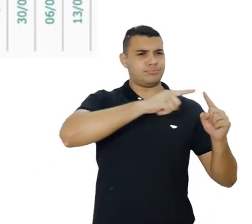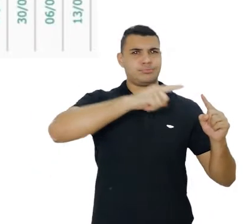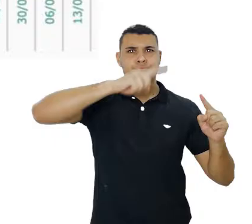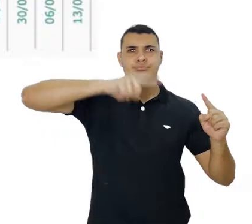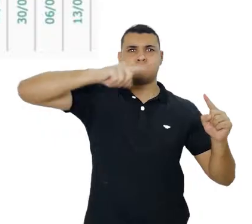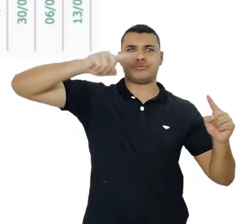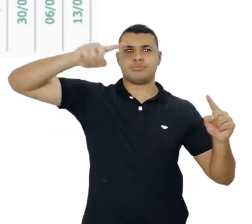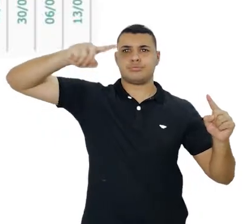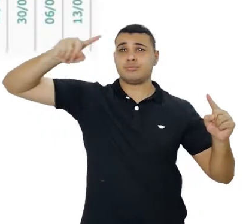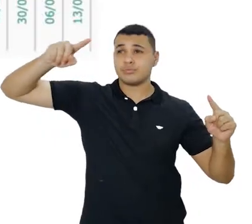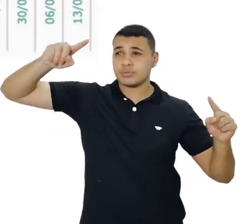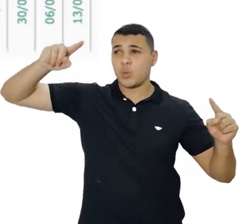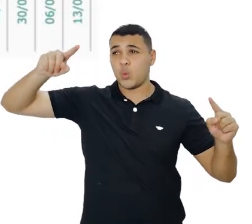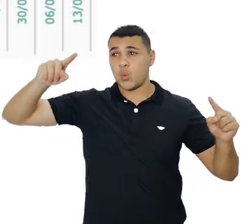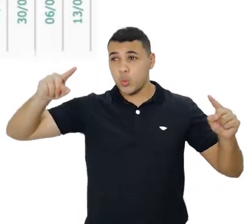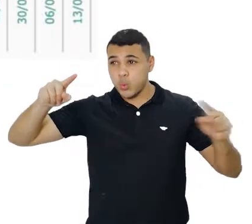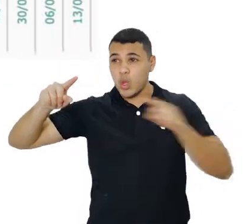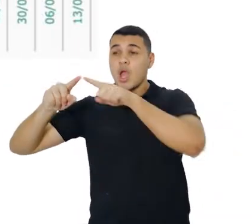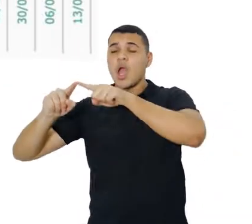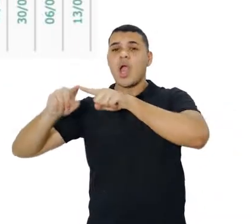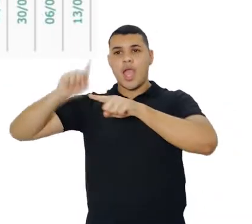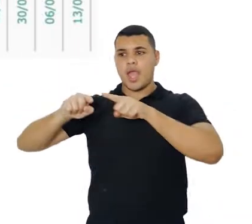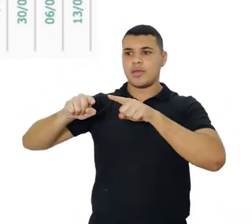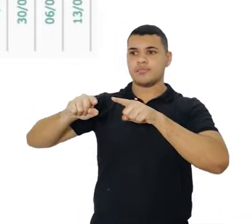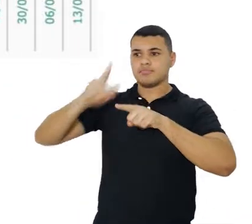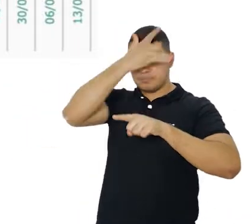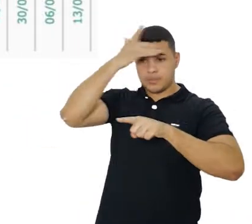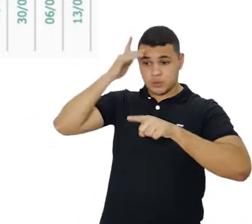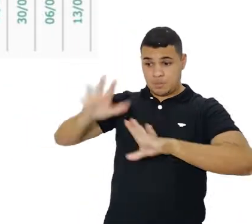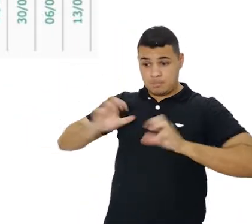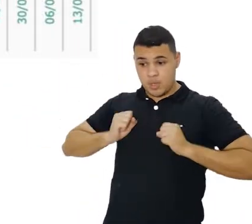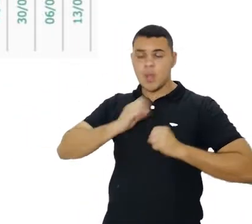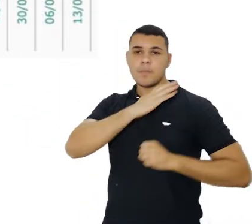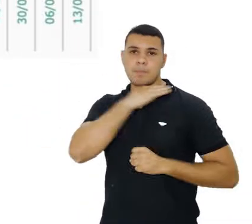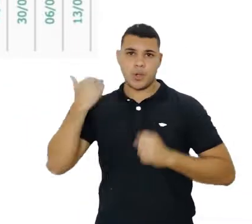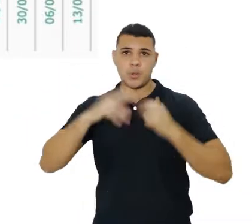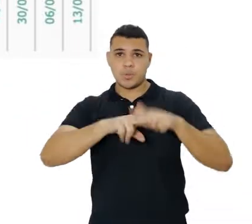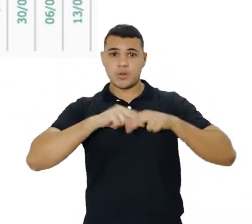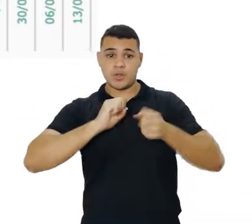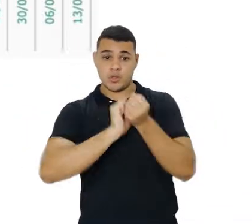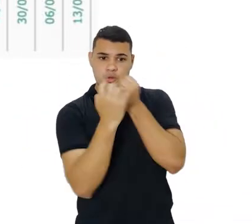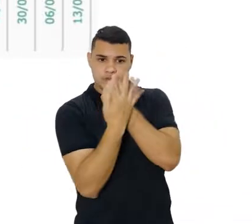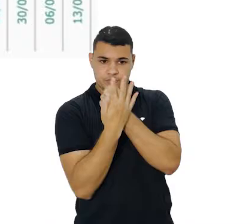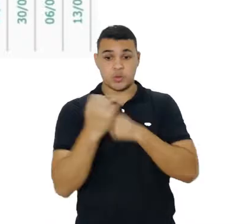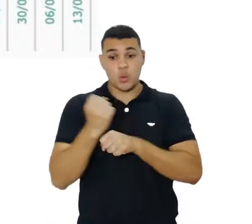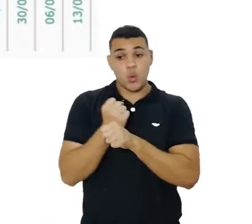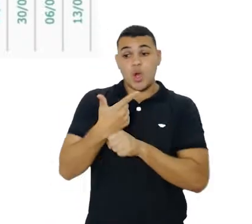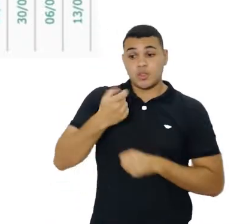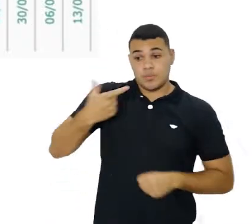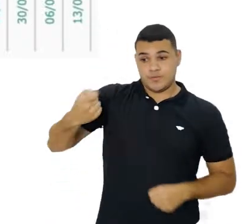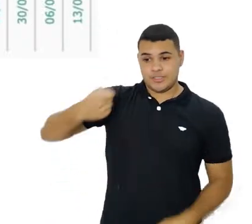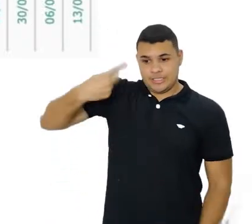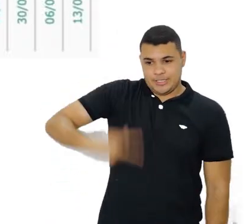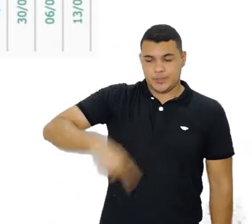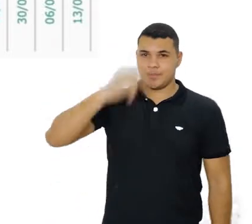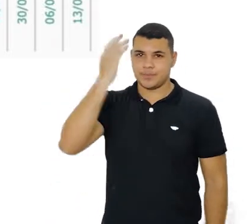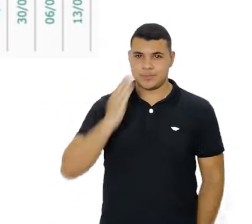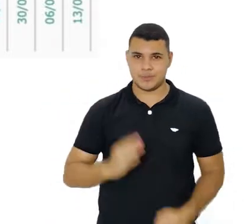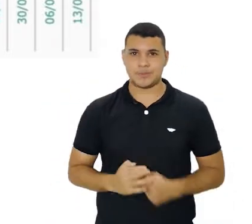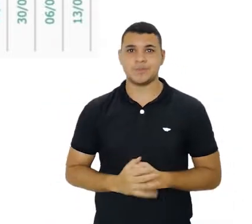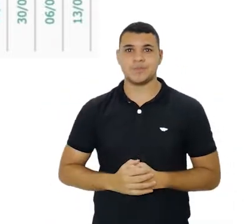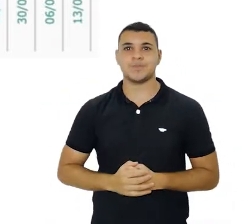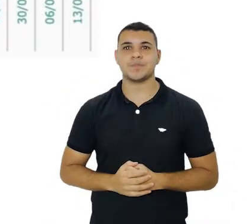curva de óbitos por Covid-19, tá? Também no ano de 2020 aqui no